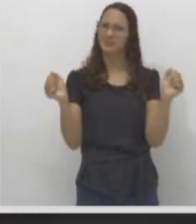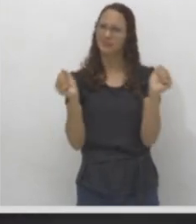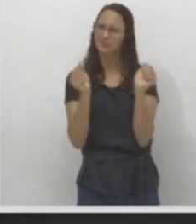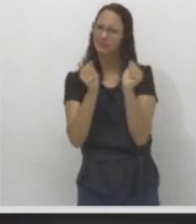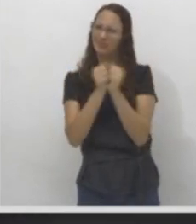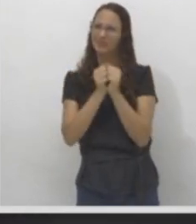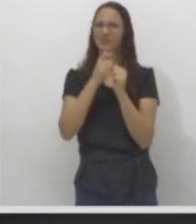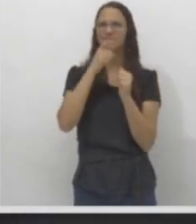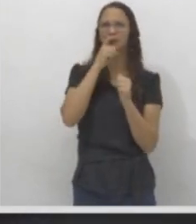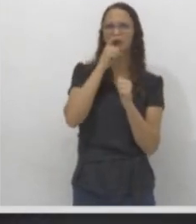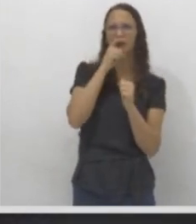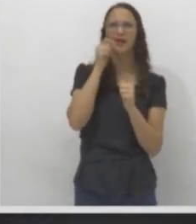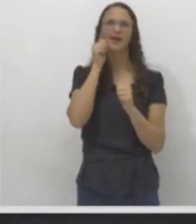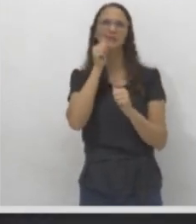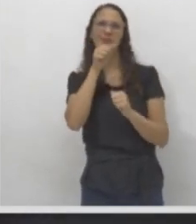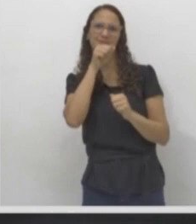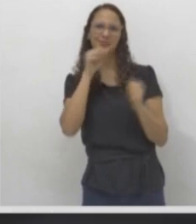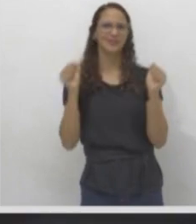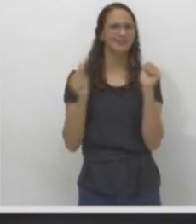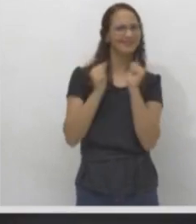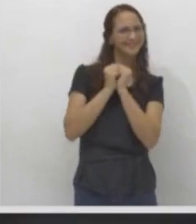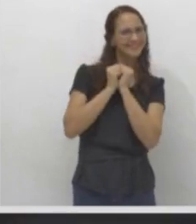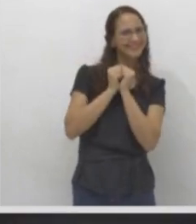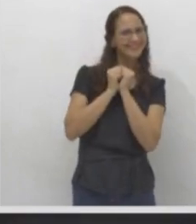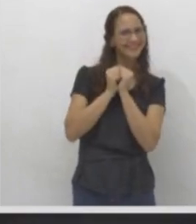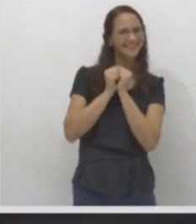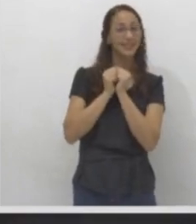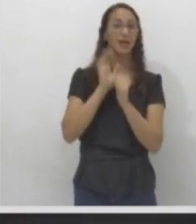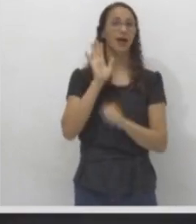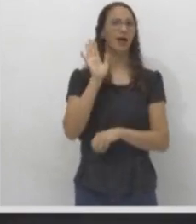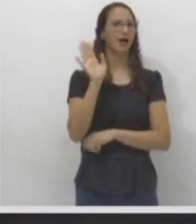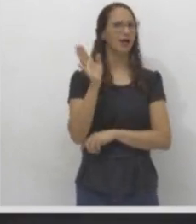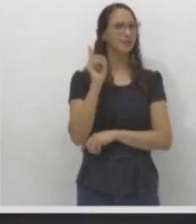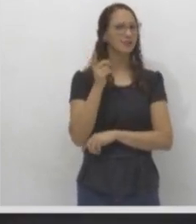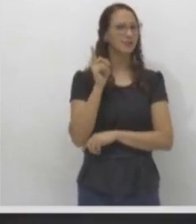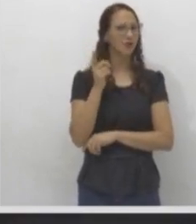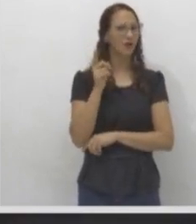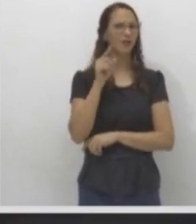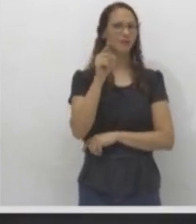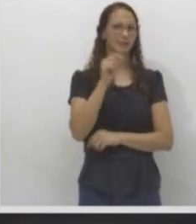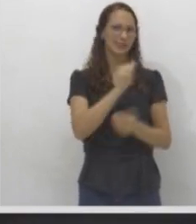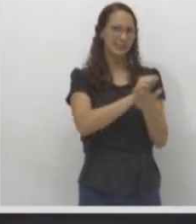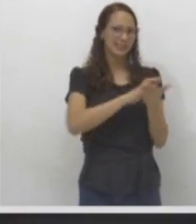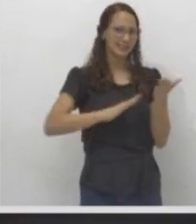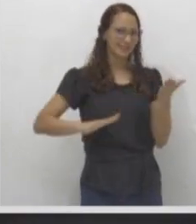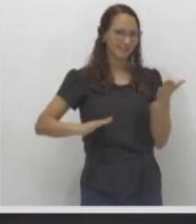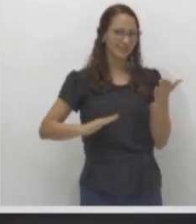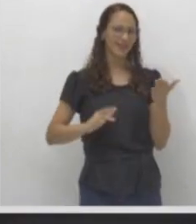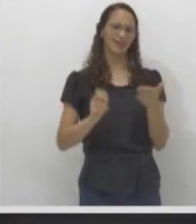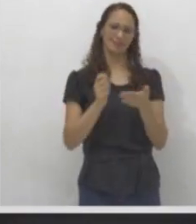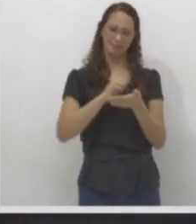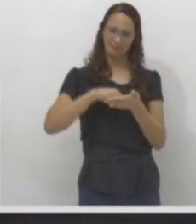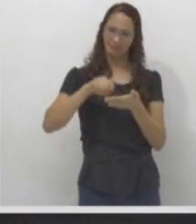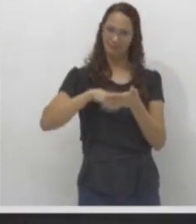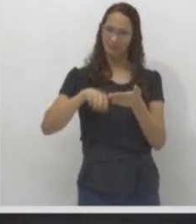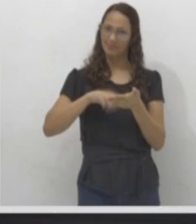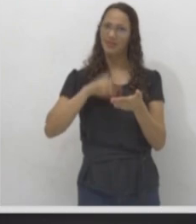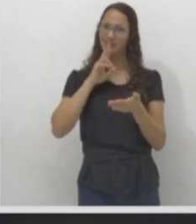medida do possível, mas olhem só, façam as atividades que provavelmente os professores passaram para